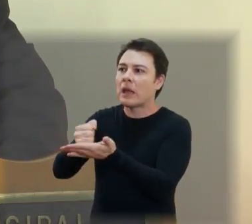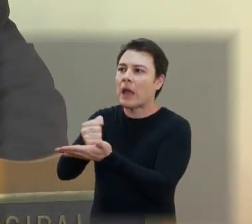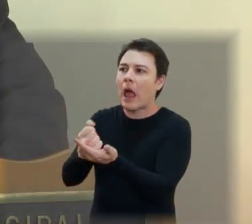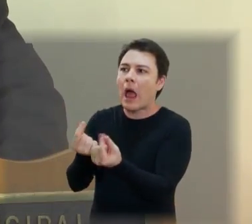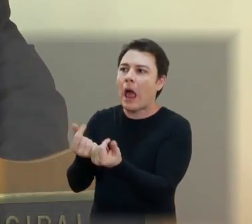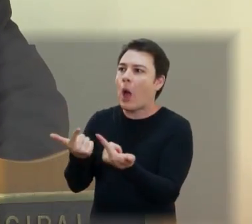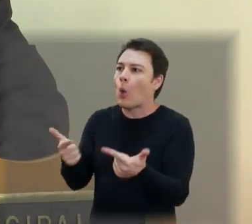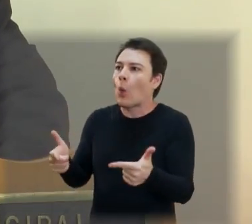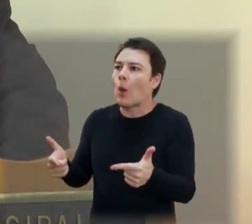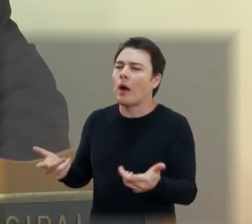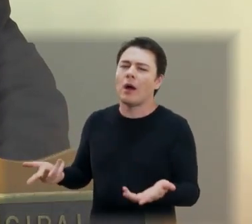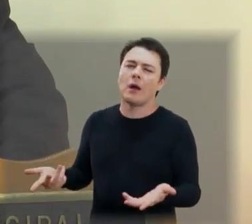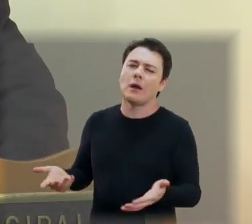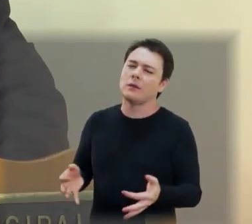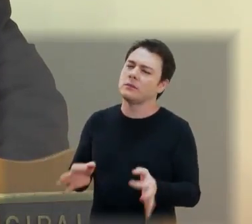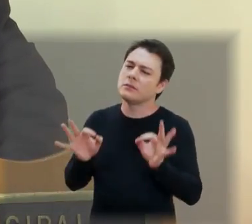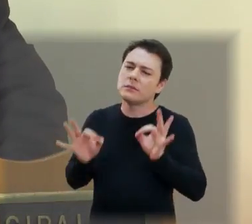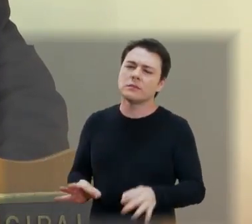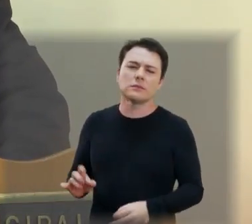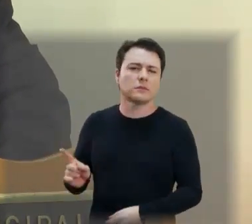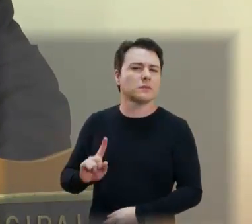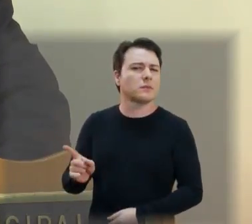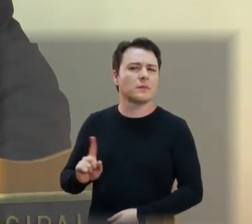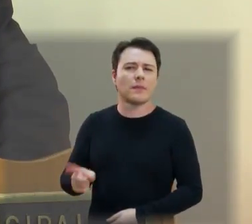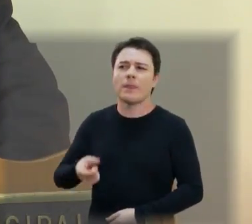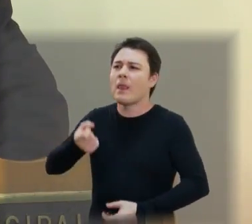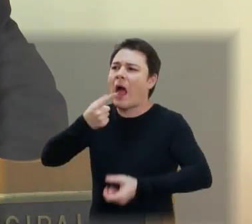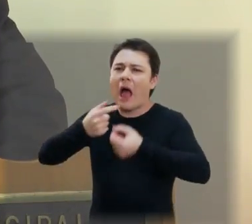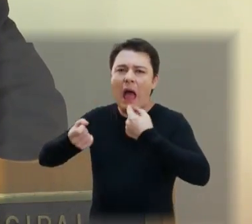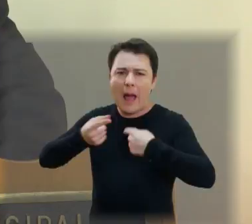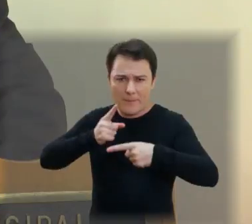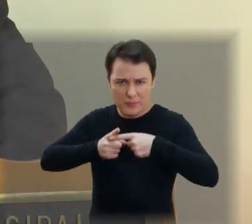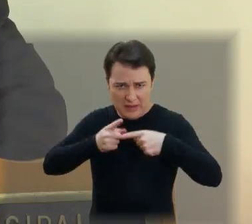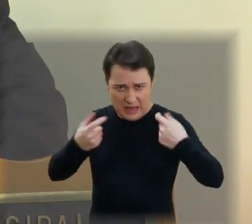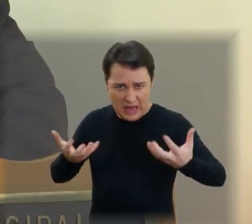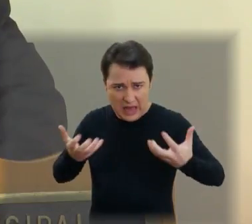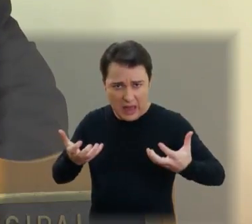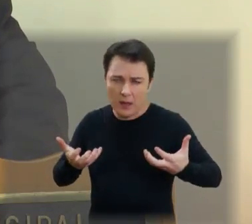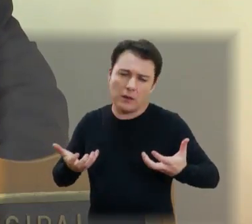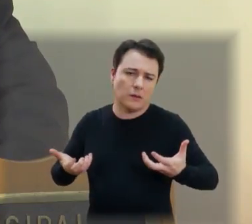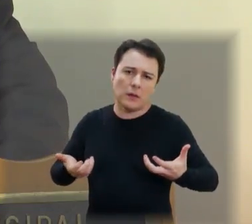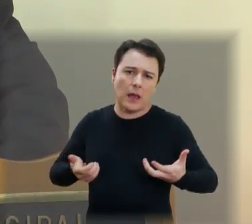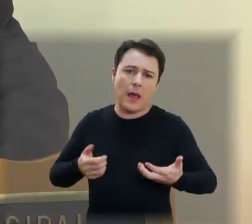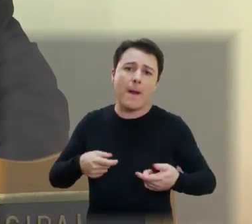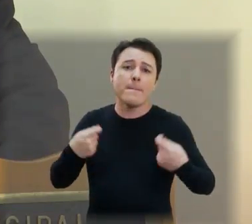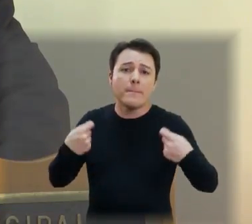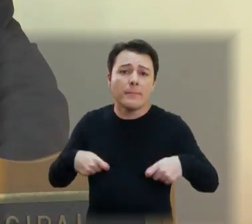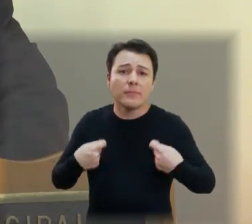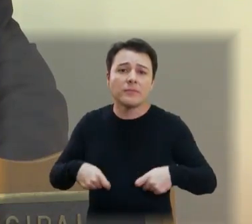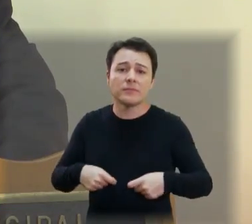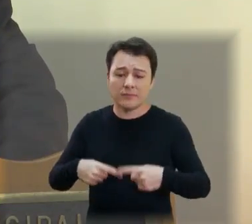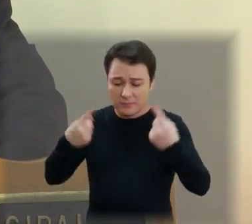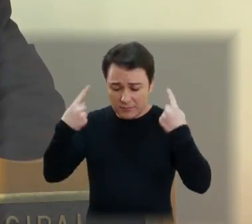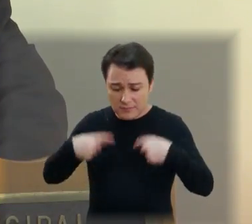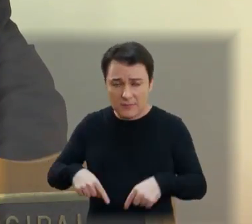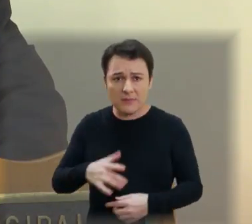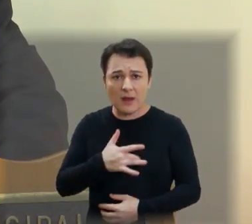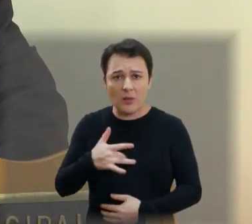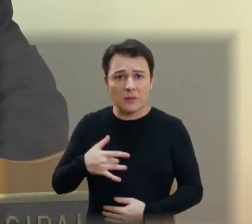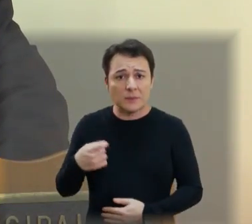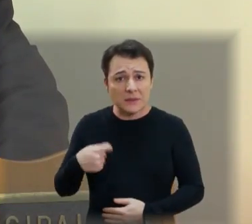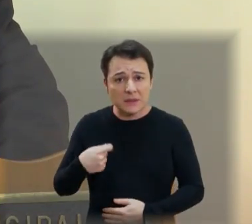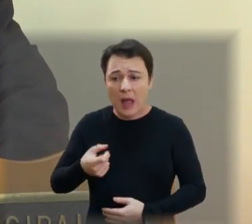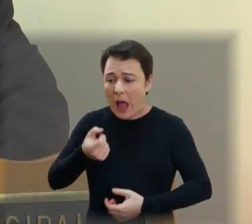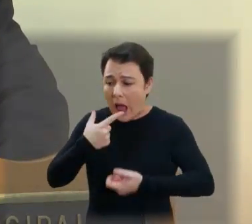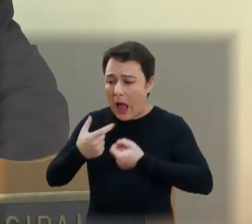tem. Não é justo isso aí, né, gente? E ninguém toma remédio porque quer, toma porque precisa. Então, nós temos que cobrar mais